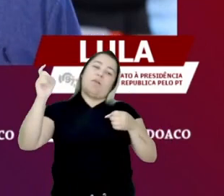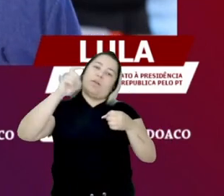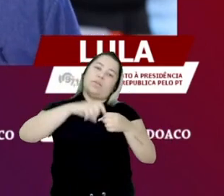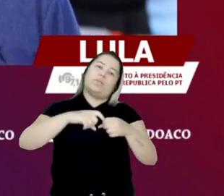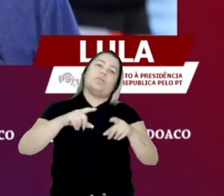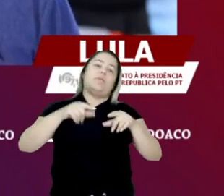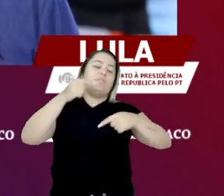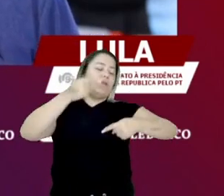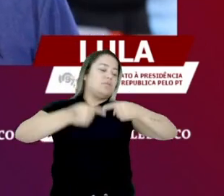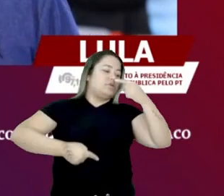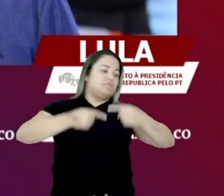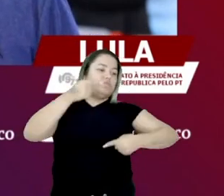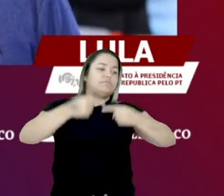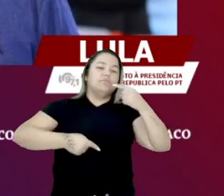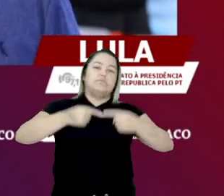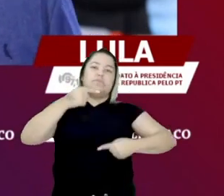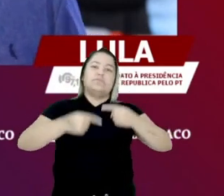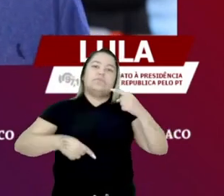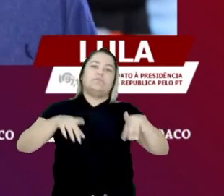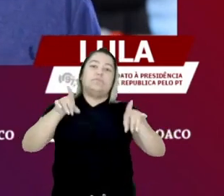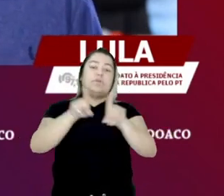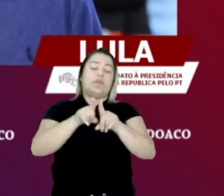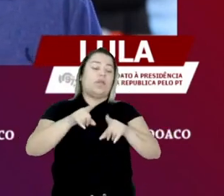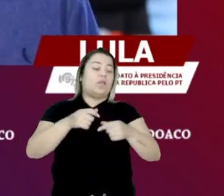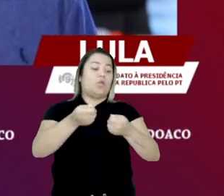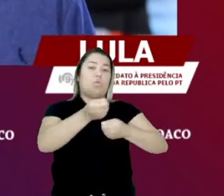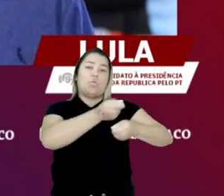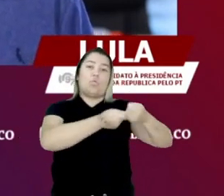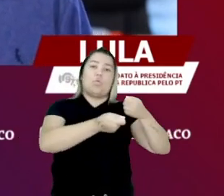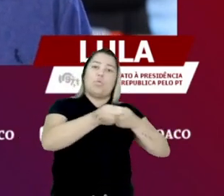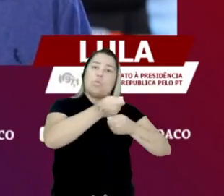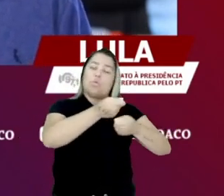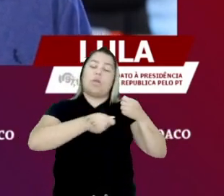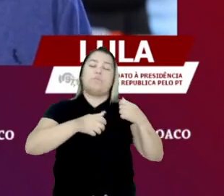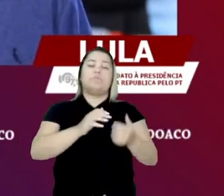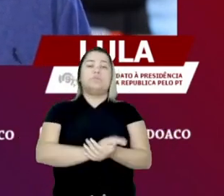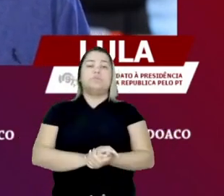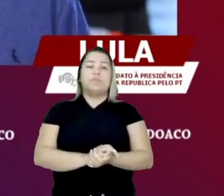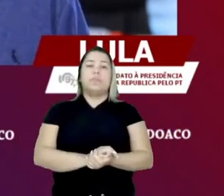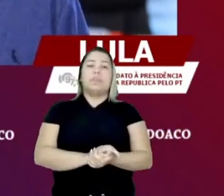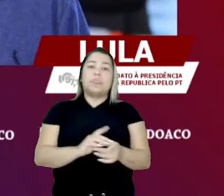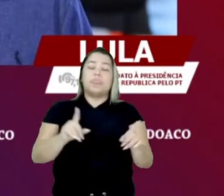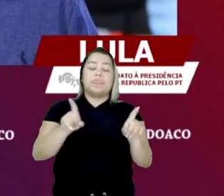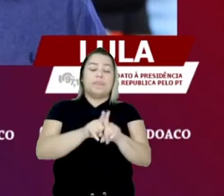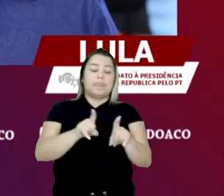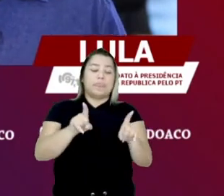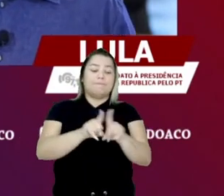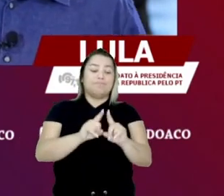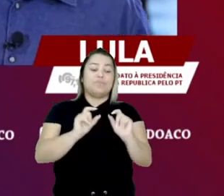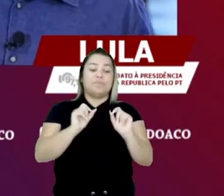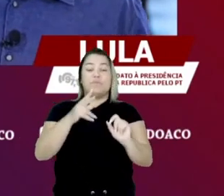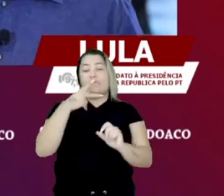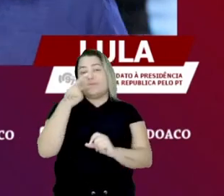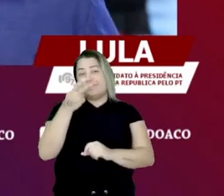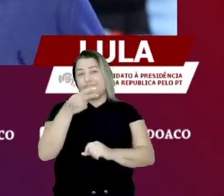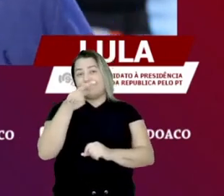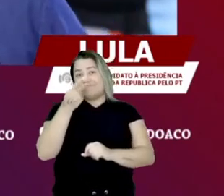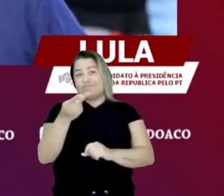na sociedade brasileira. E isso nós vamos discutir com o povo do Vale do Aço. Eu tenho falado publicamente,